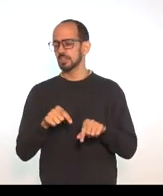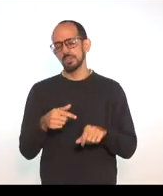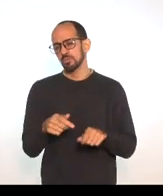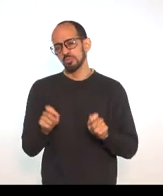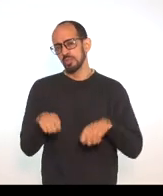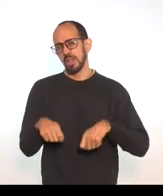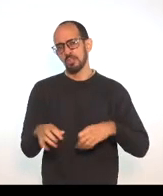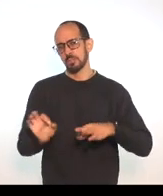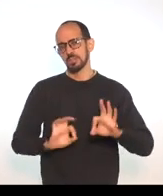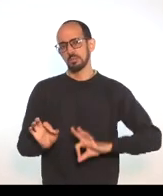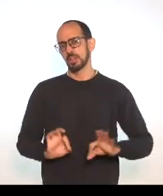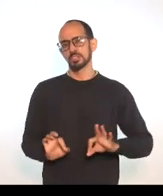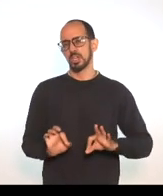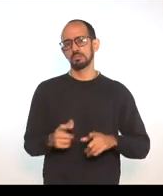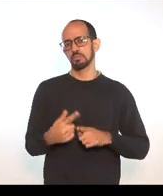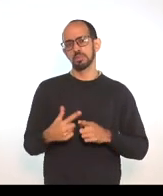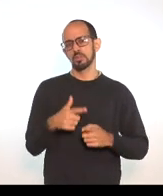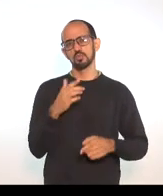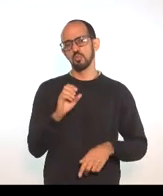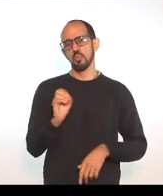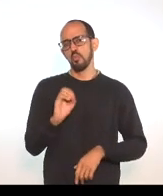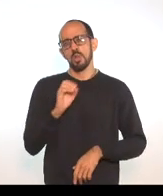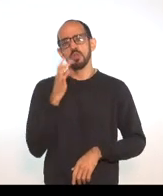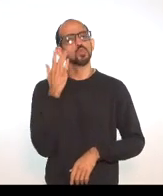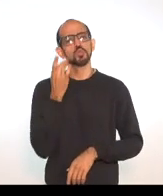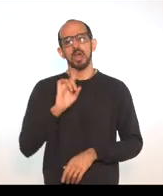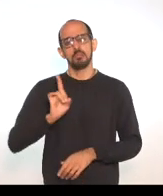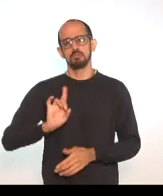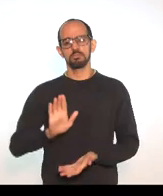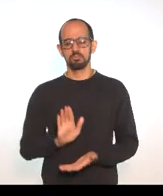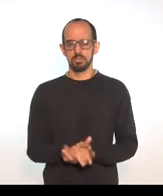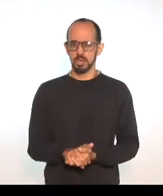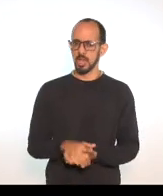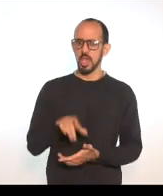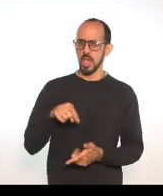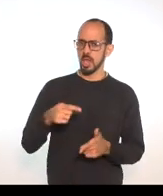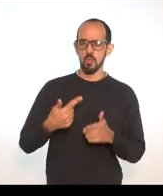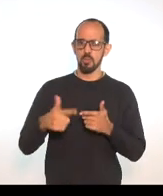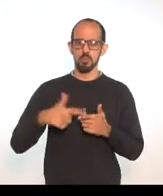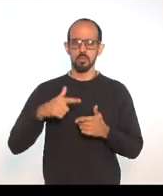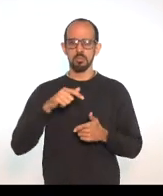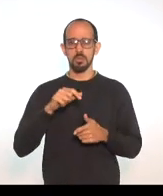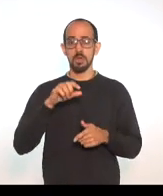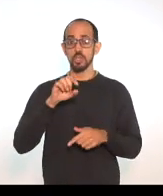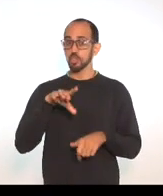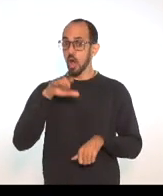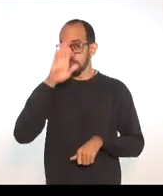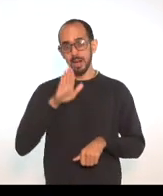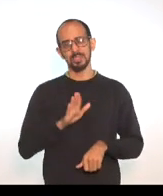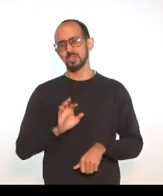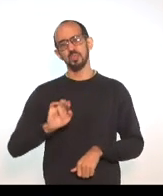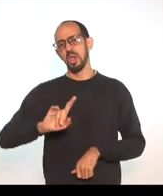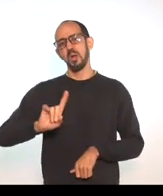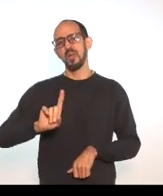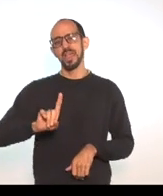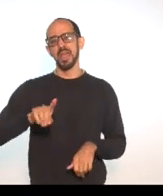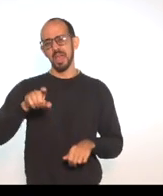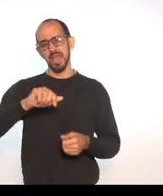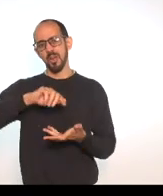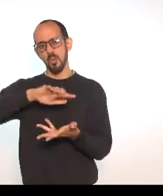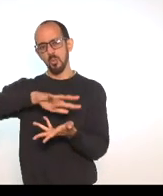planejado prevista então vivemos uma situação não só no Brasil mas no Mundo da de uma pandemia